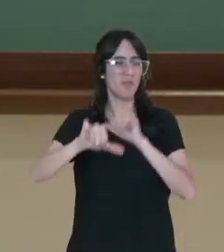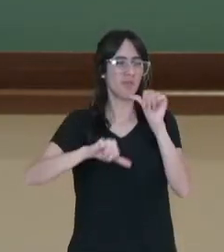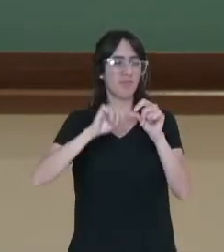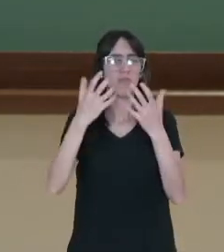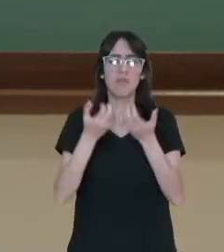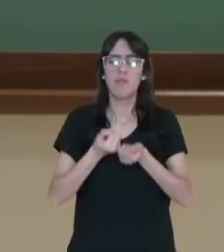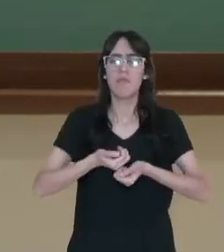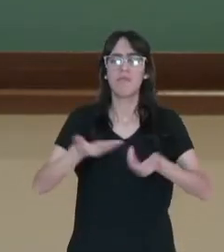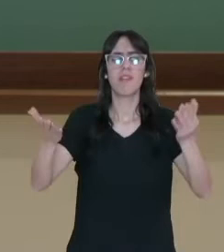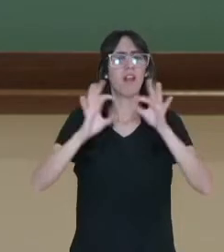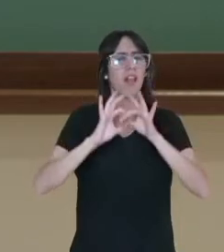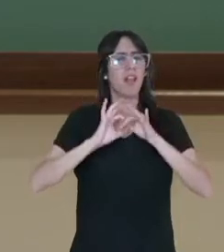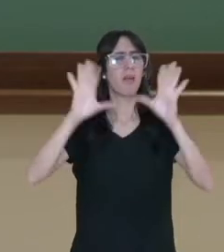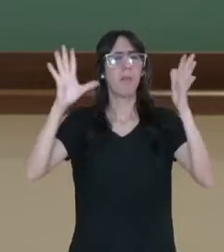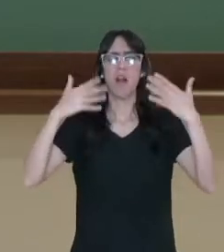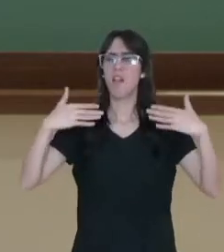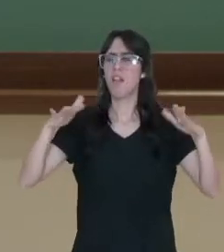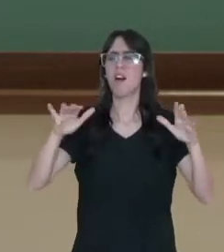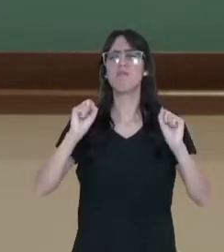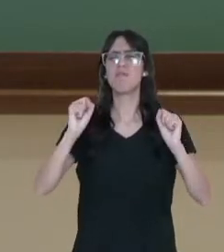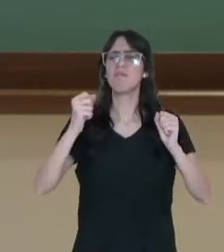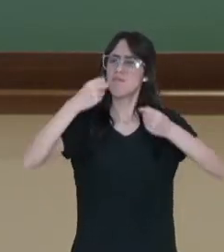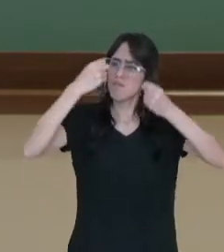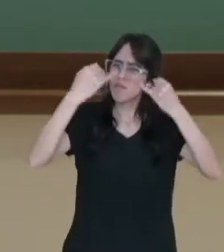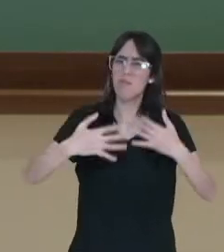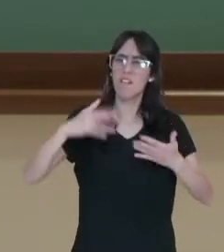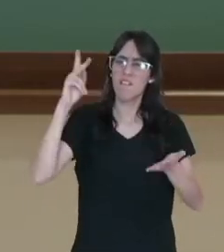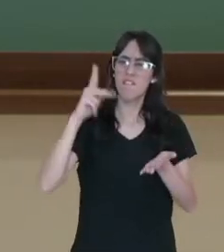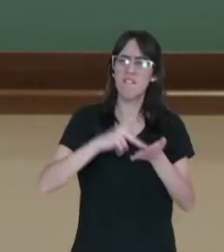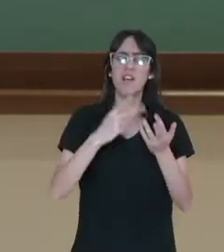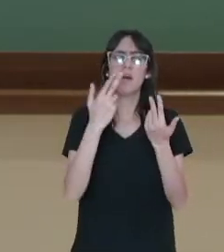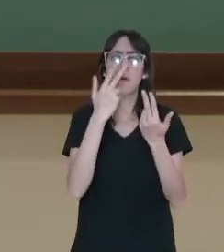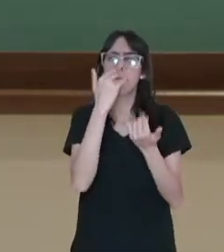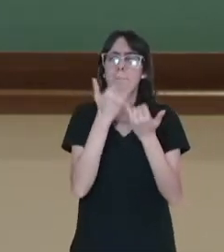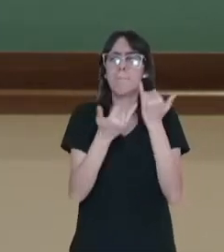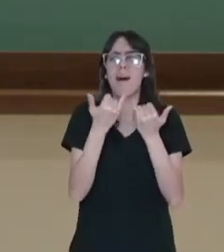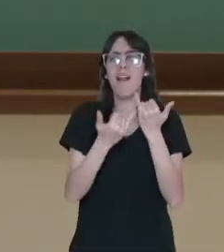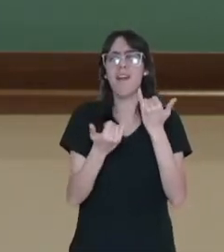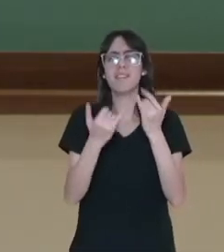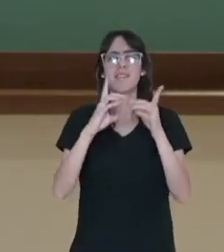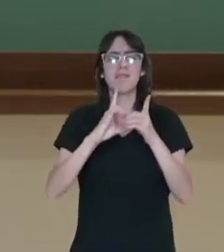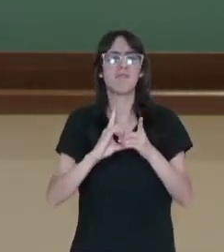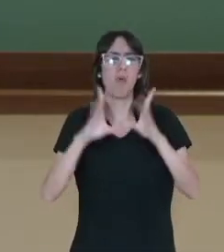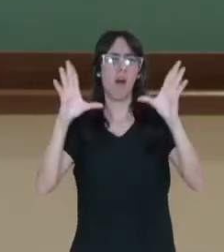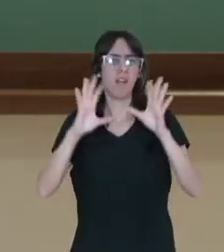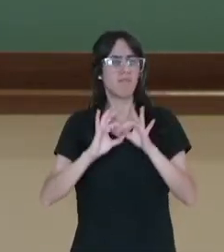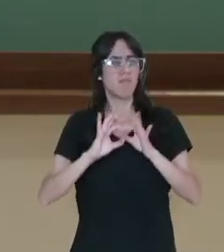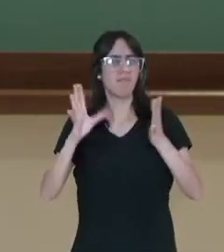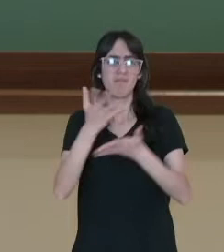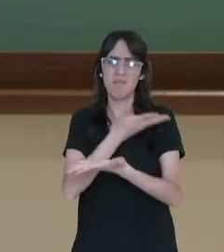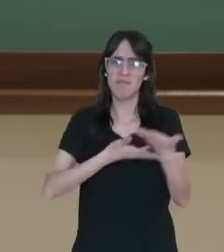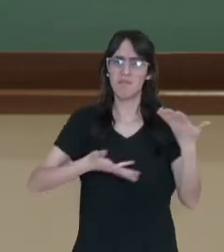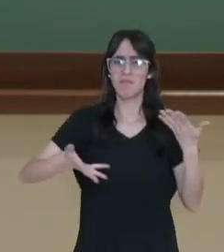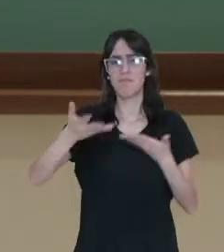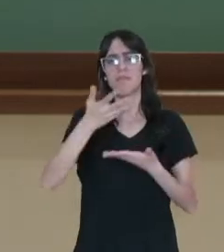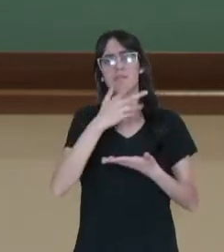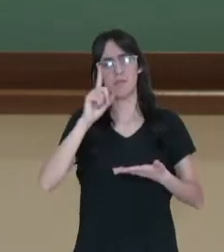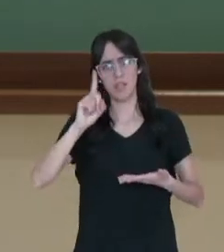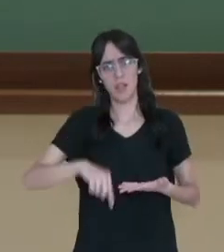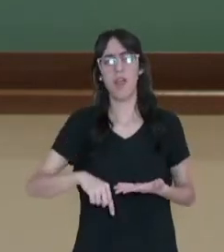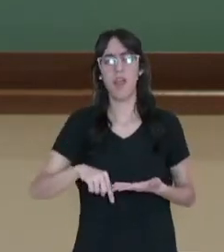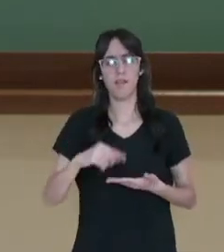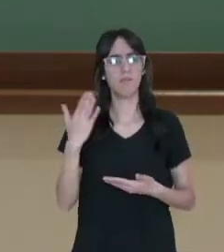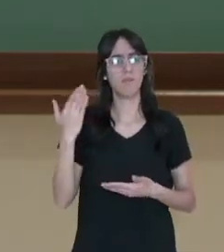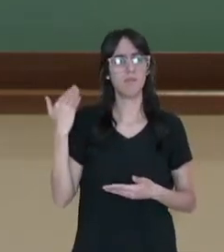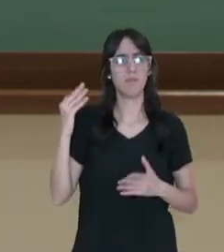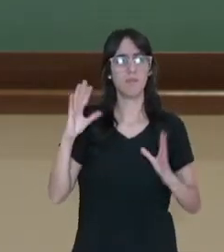maior transparência, permitindo algum nível de democracia e de liberdade na União Soviética, que, claro, isso